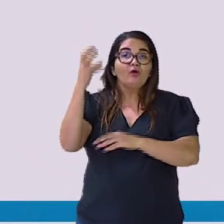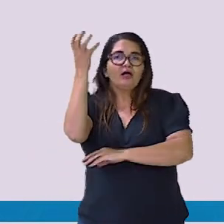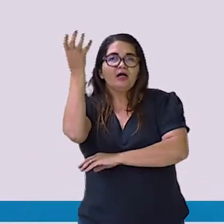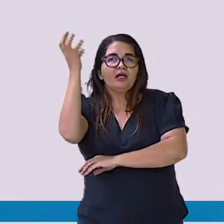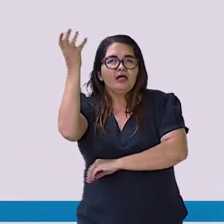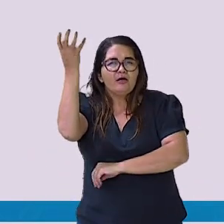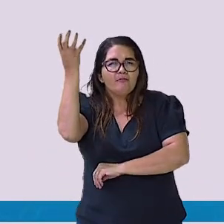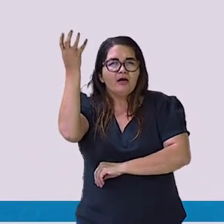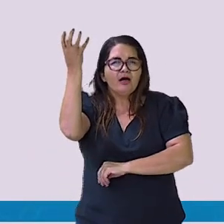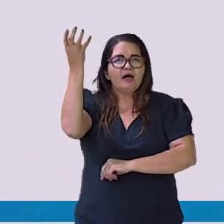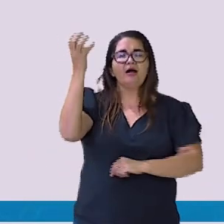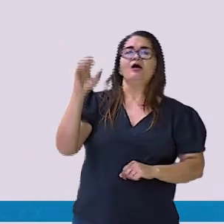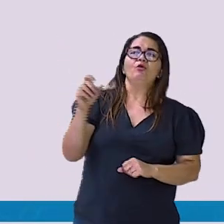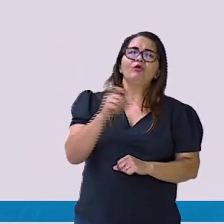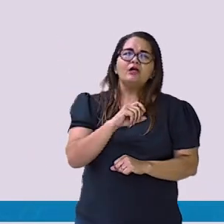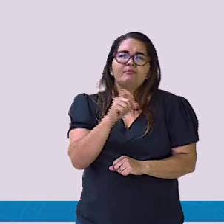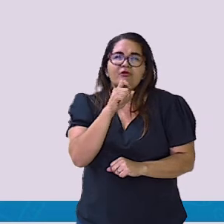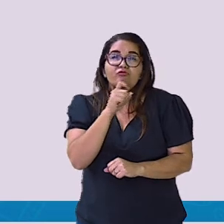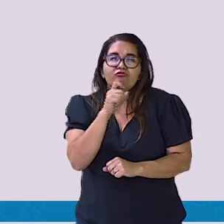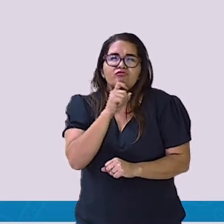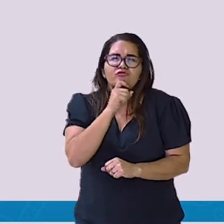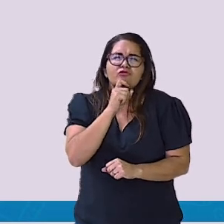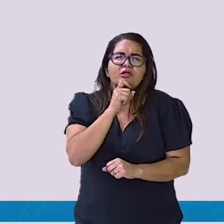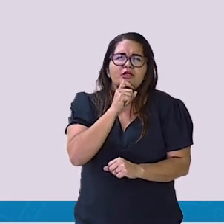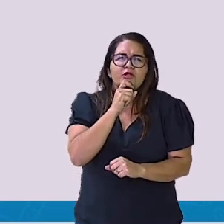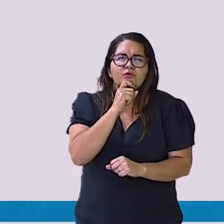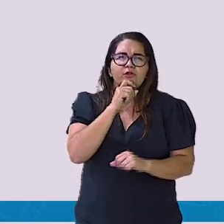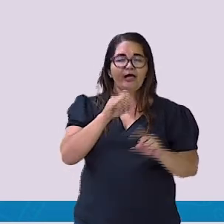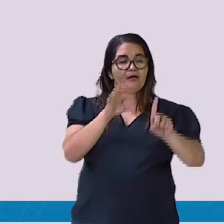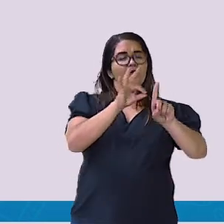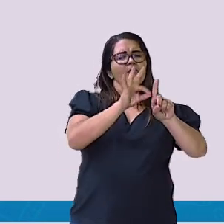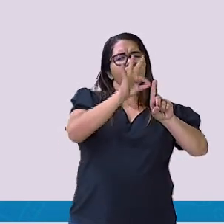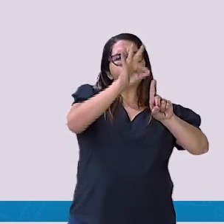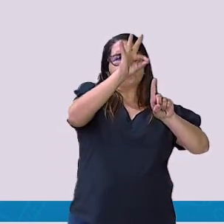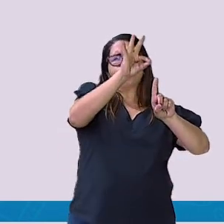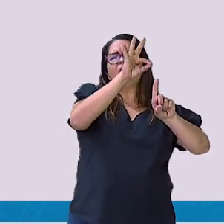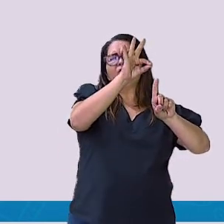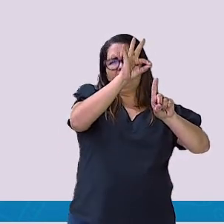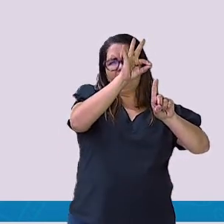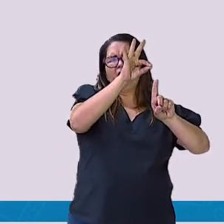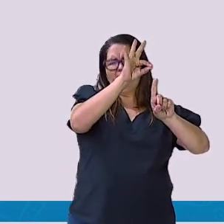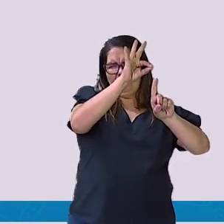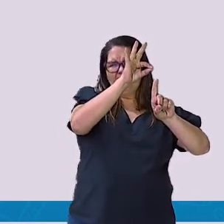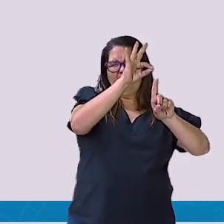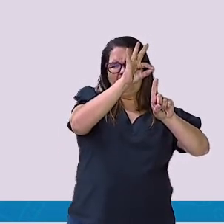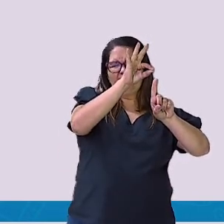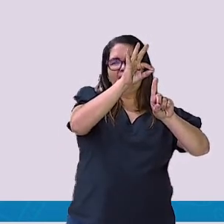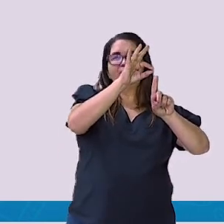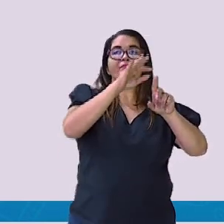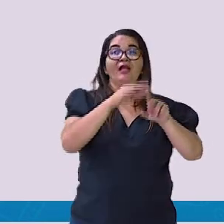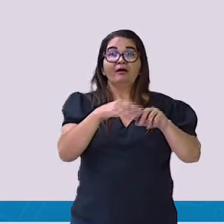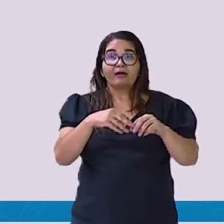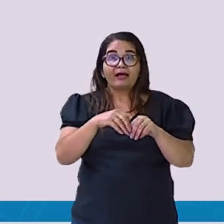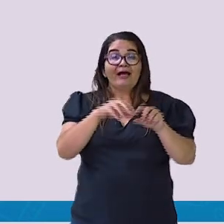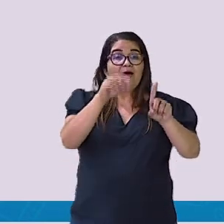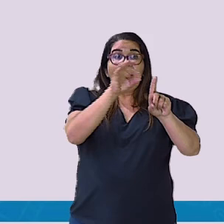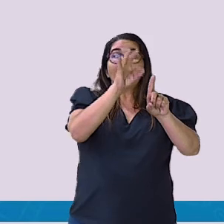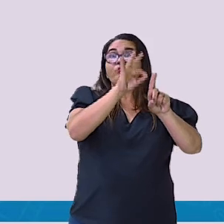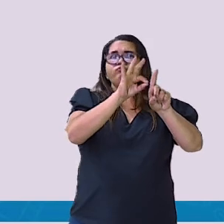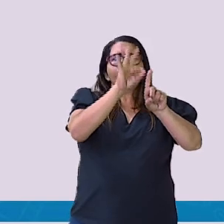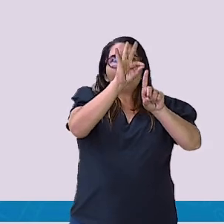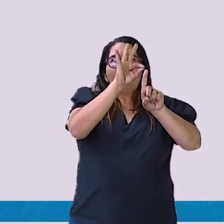altas latitudes. Esse tipo de clima se caracteriza pelas temperaturas médias anuais muito